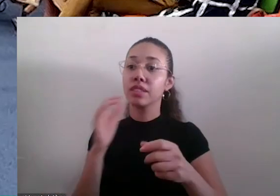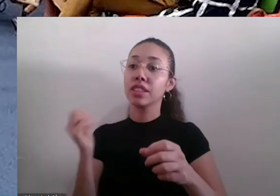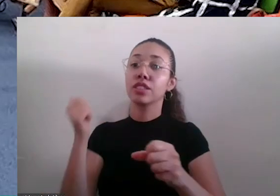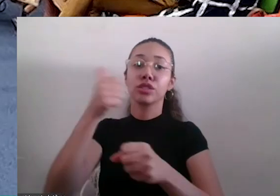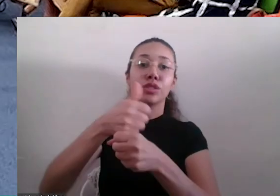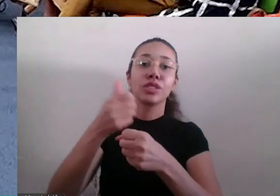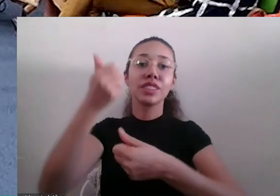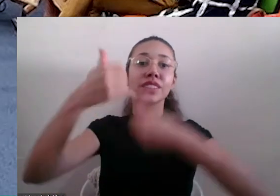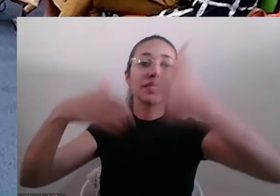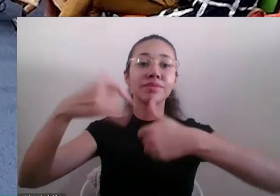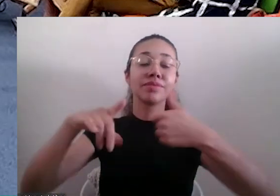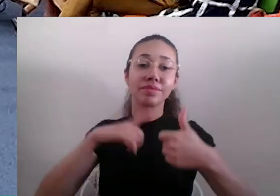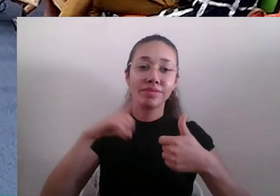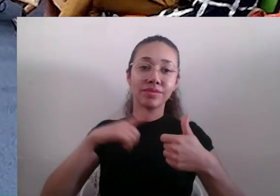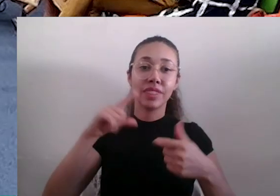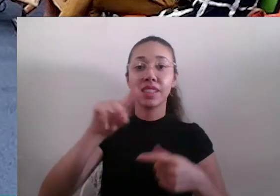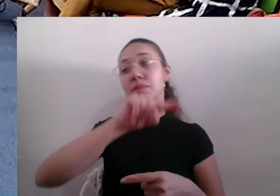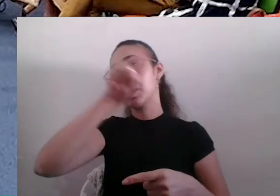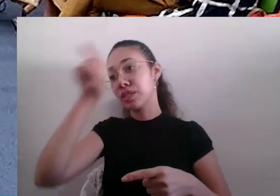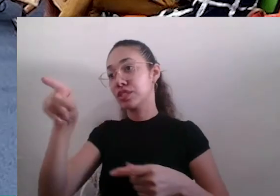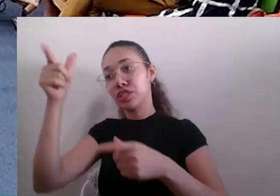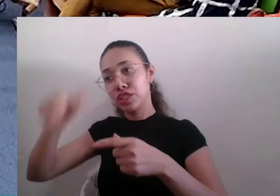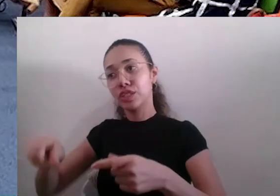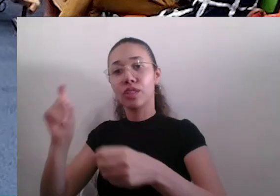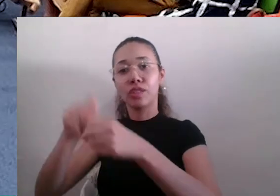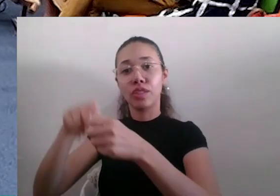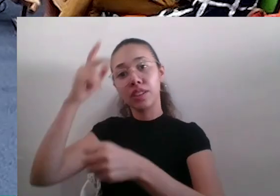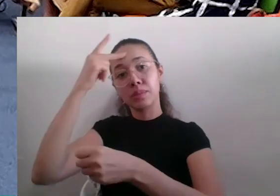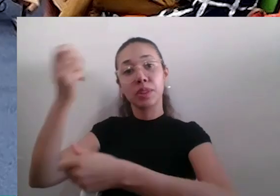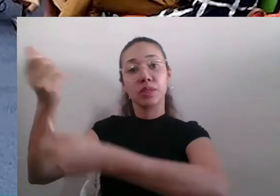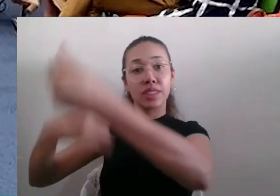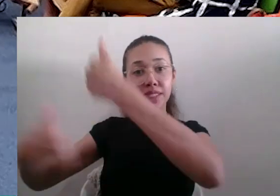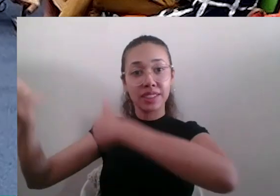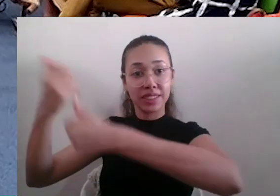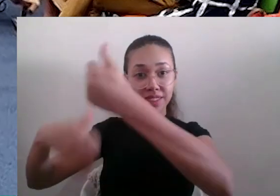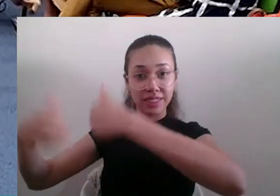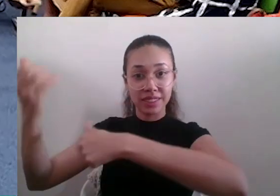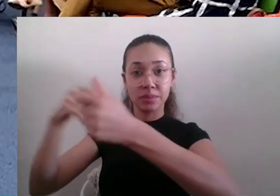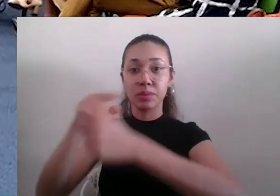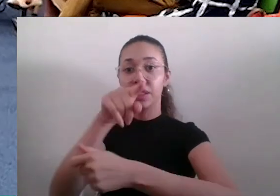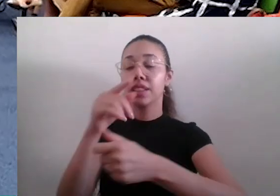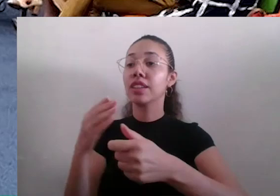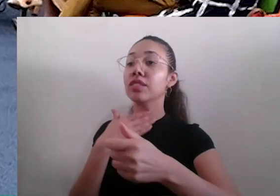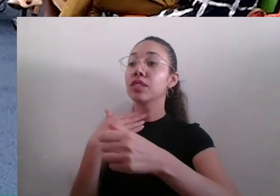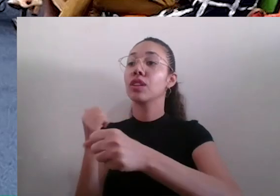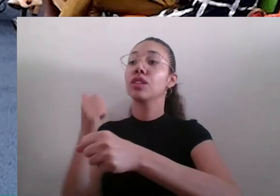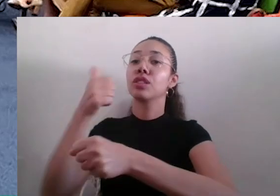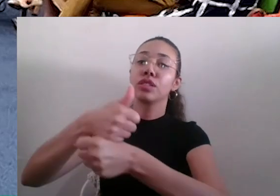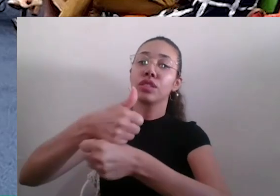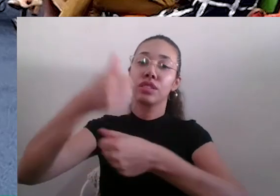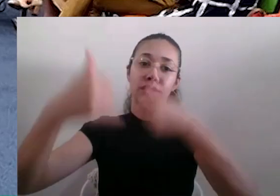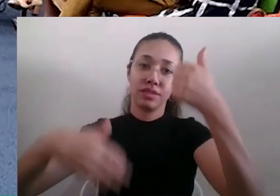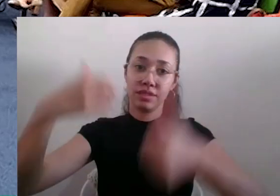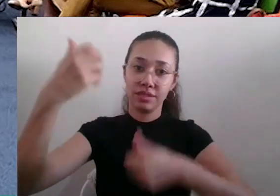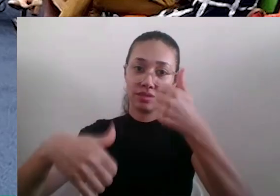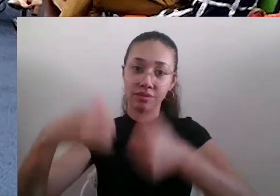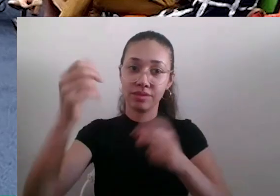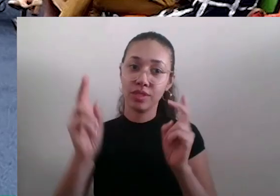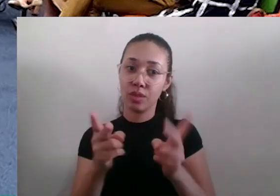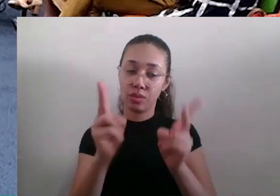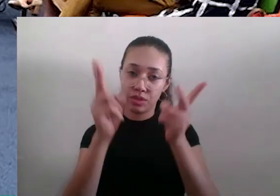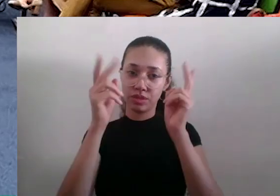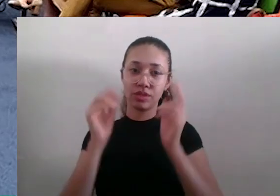pessoa até para dar um um pouco de textura sabe ao ao áudio porque senão fica só uma locução falando é muito chato o ouvinte vai se